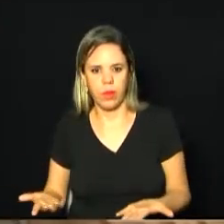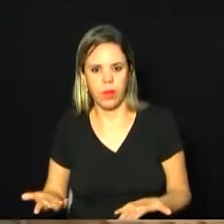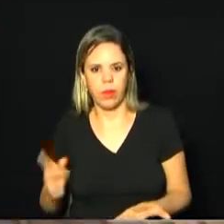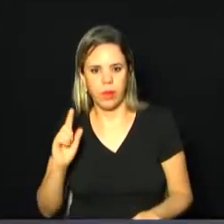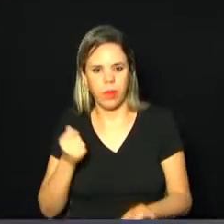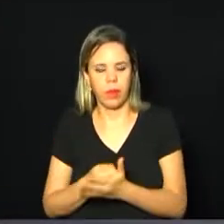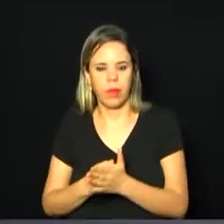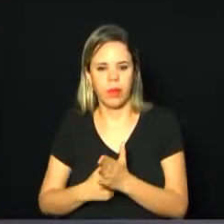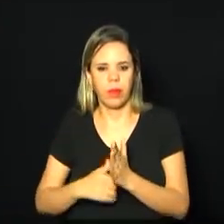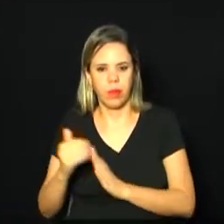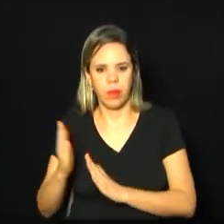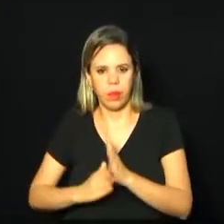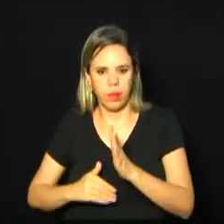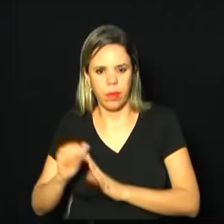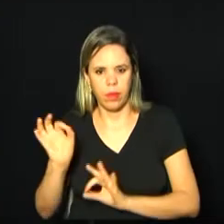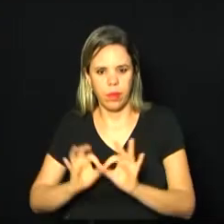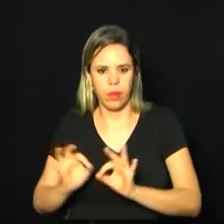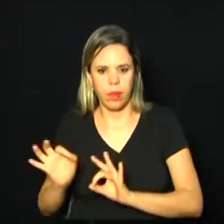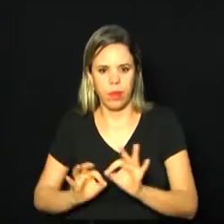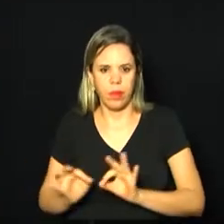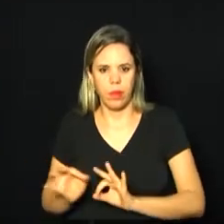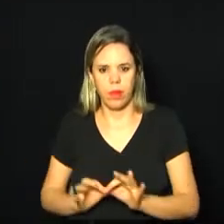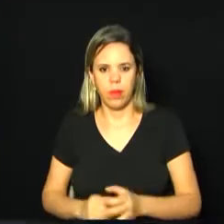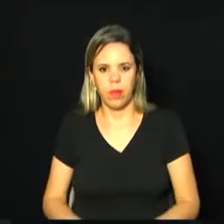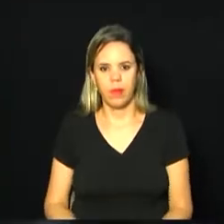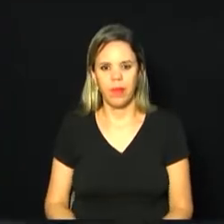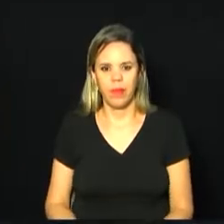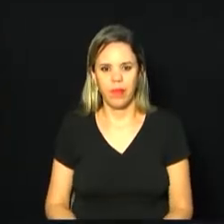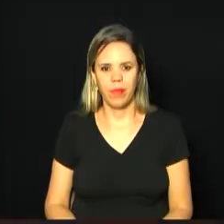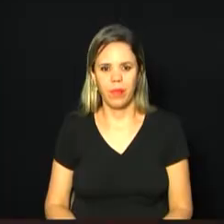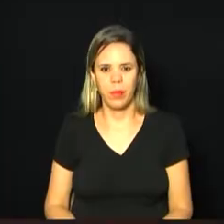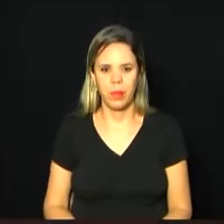decide colocar Mãos à Obra uma renovação